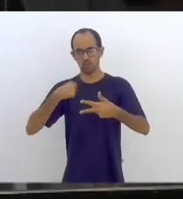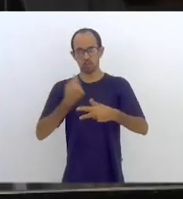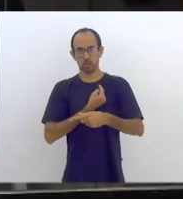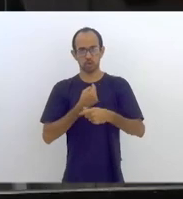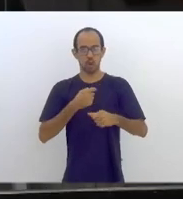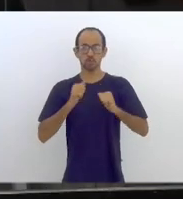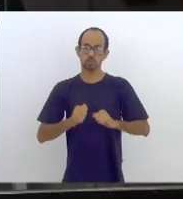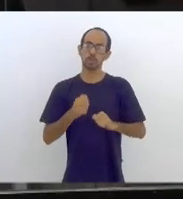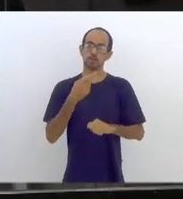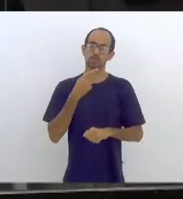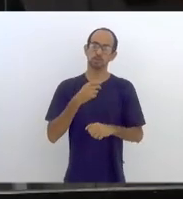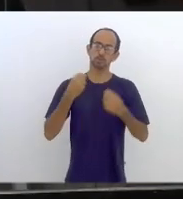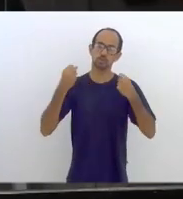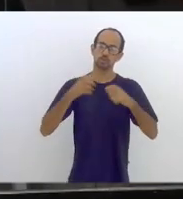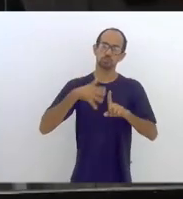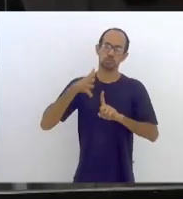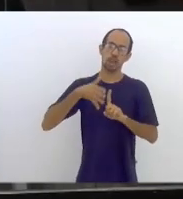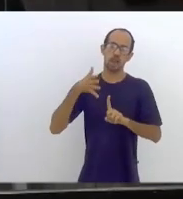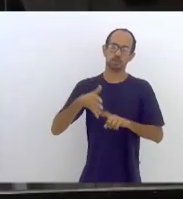falar